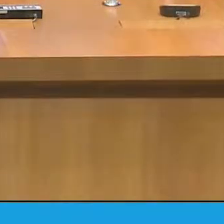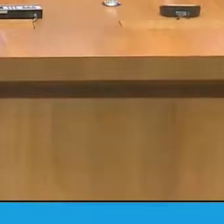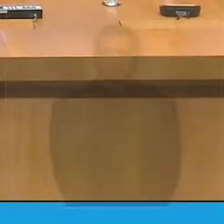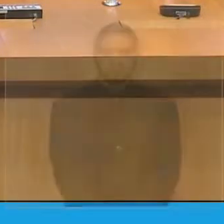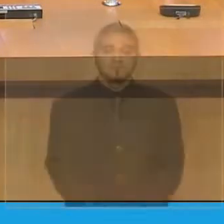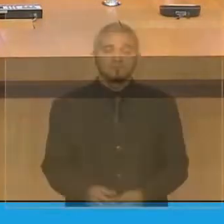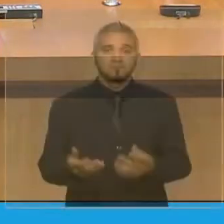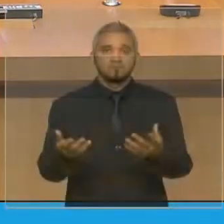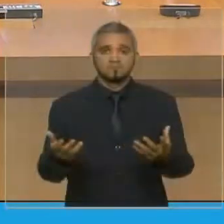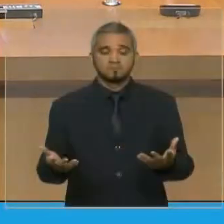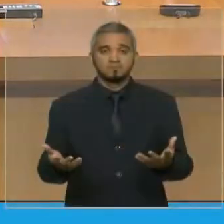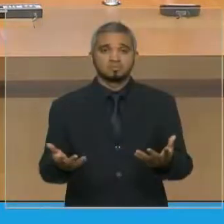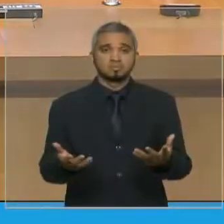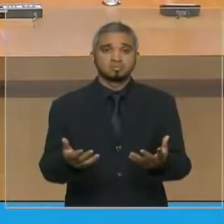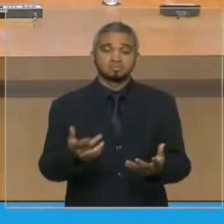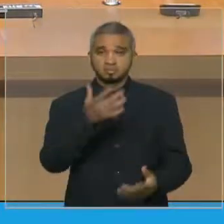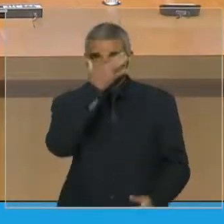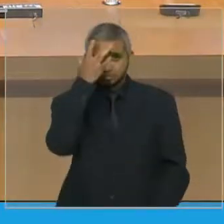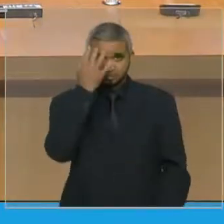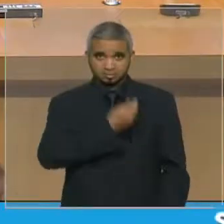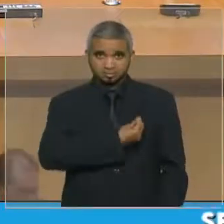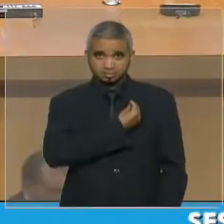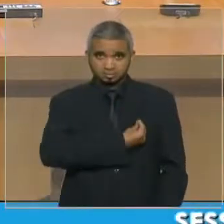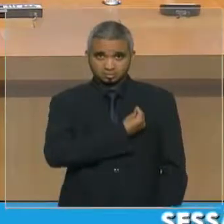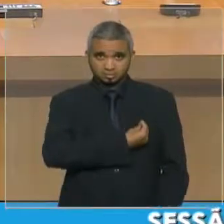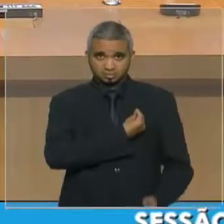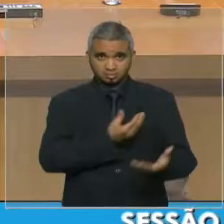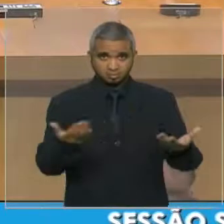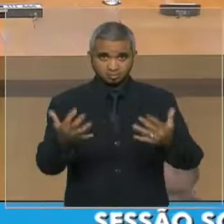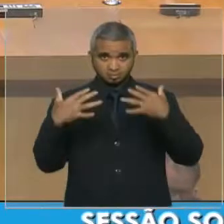Senhoras e senhores daqui presentes, normalmente